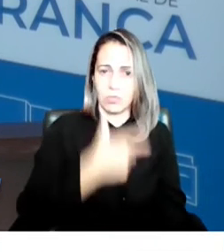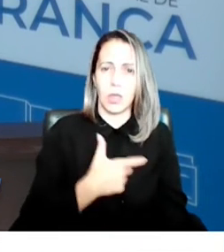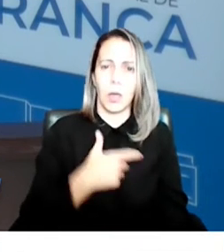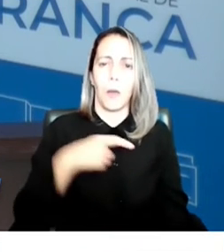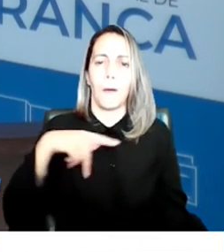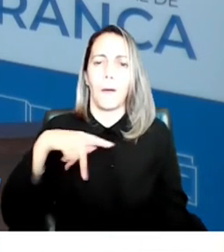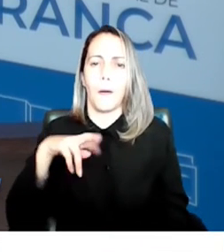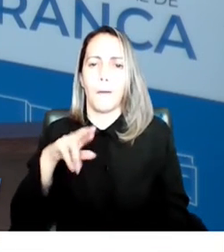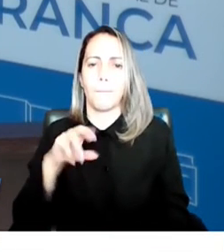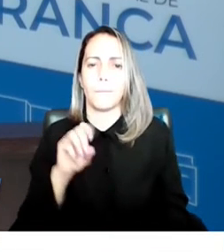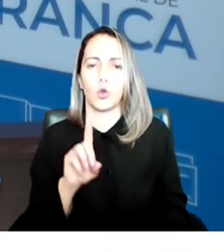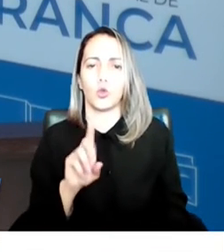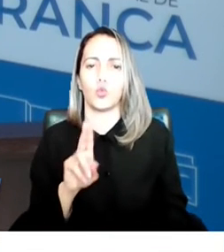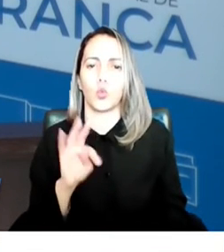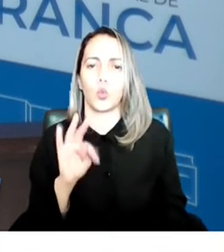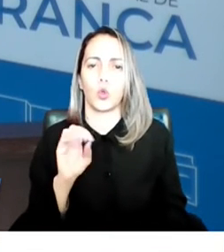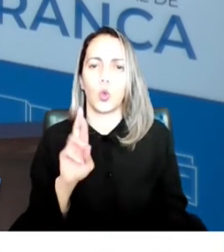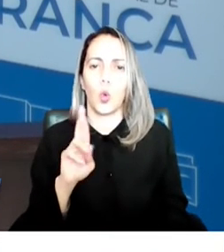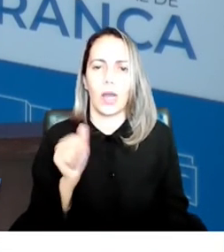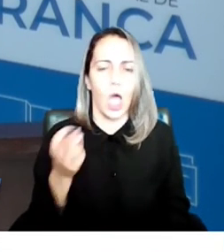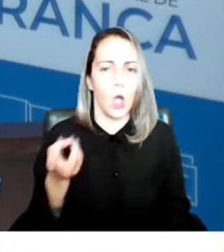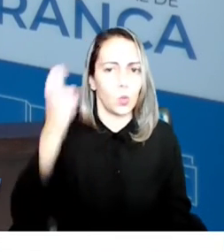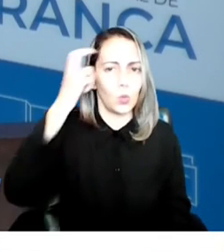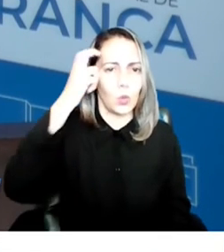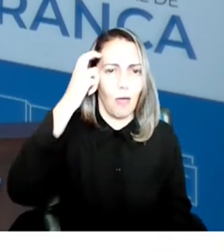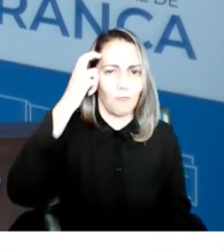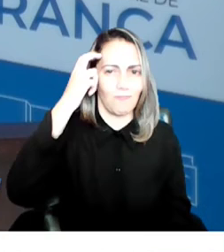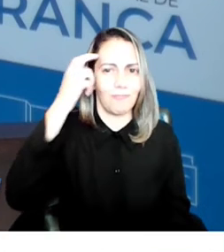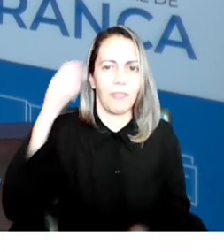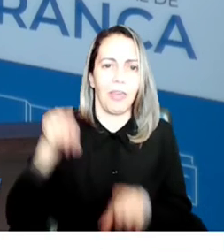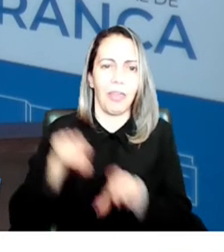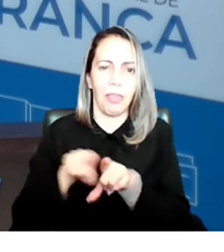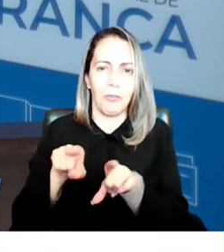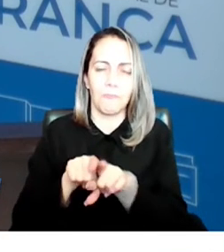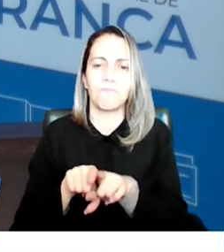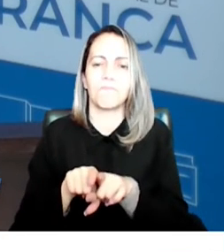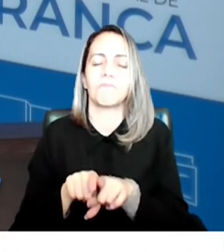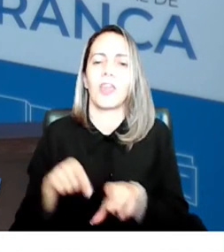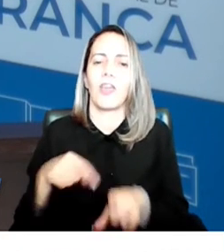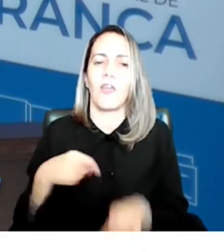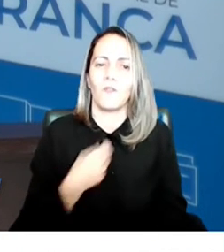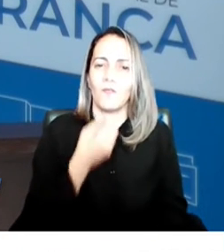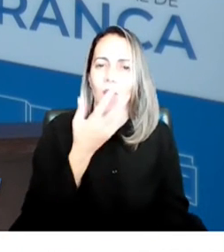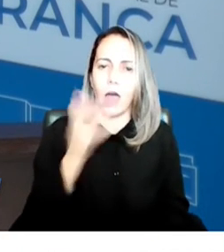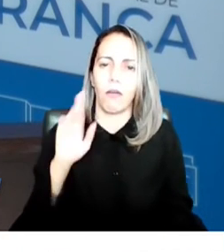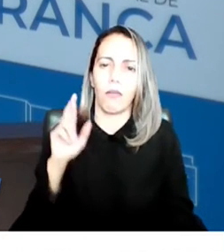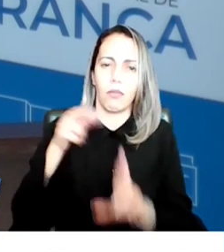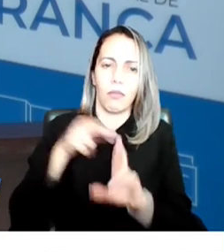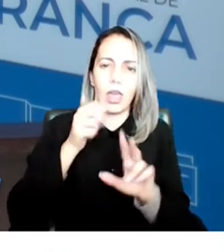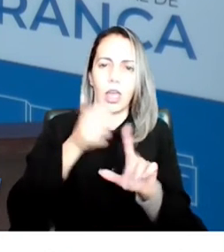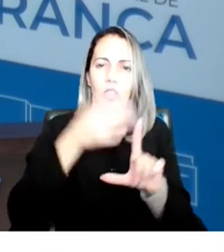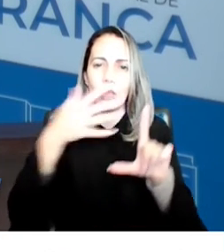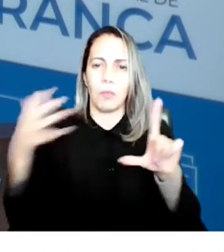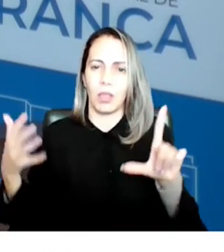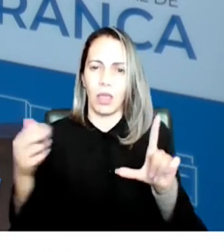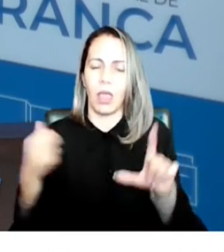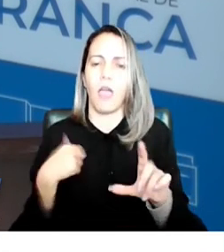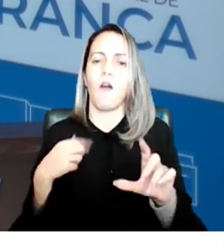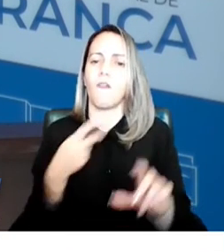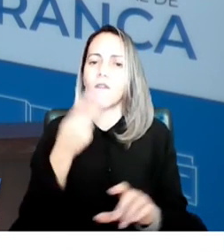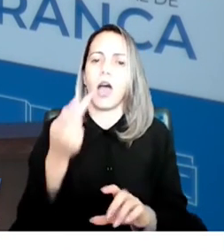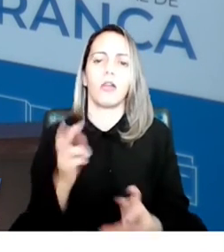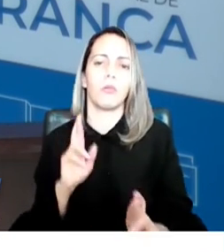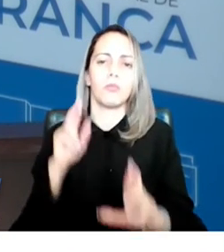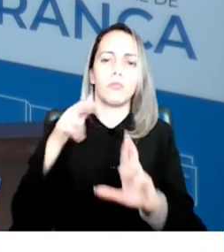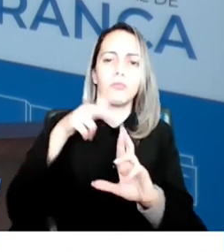como LGBT, essa cidade não tem pensado políticas públicas duradouras, a gente